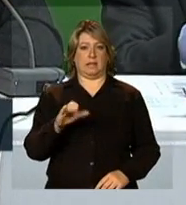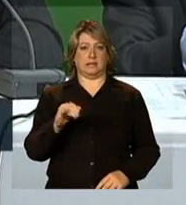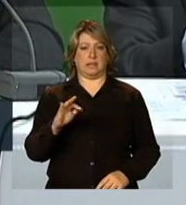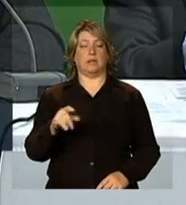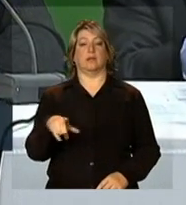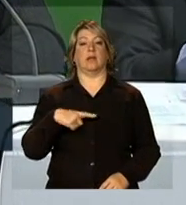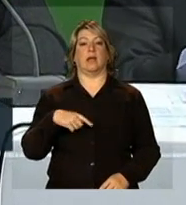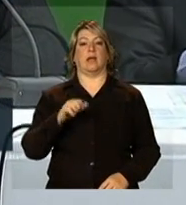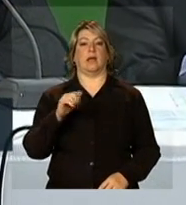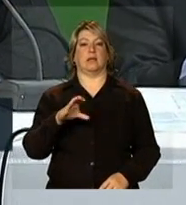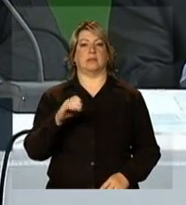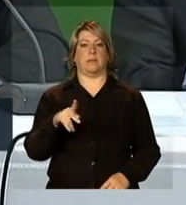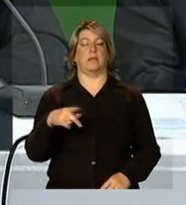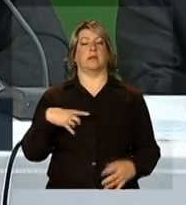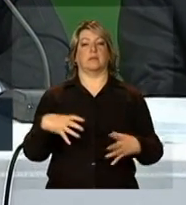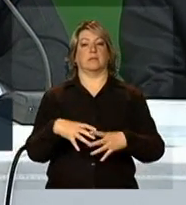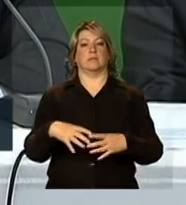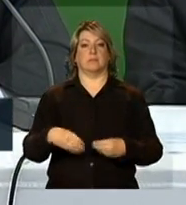poder concedente.